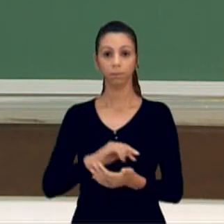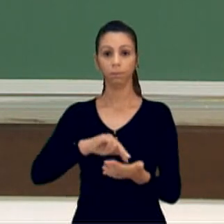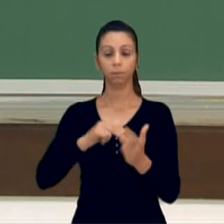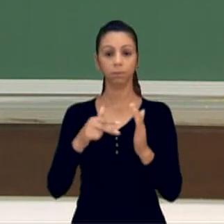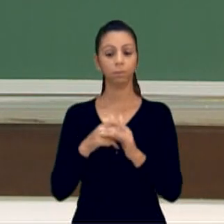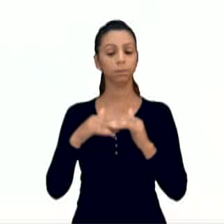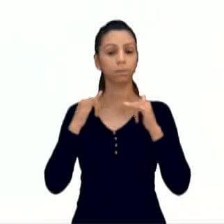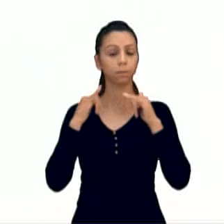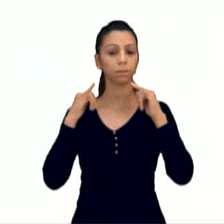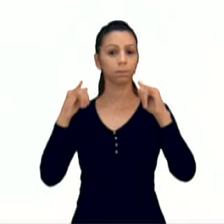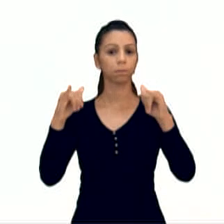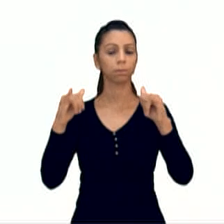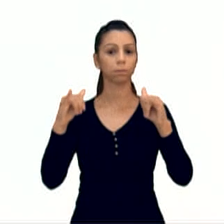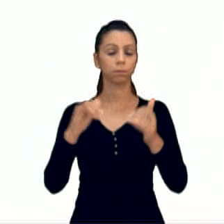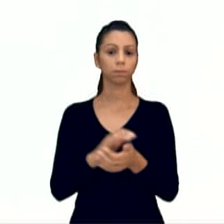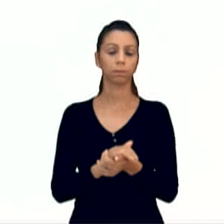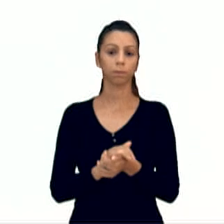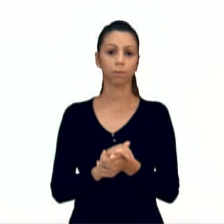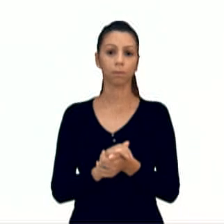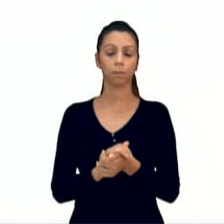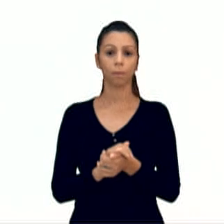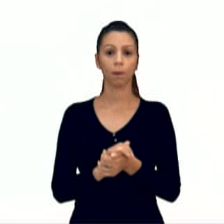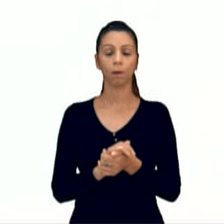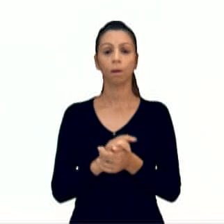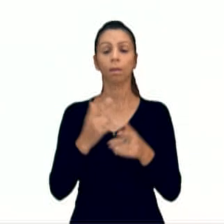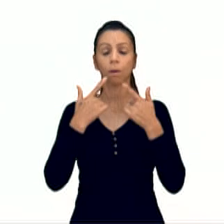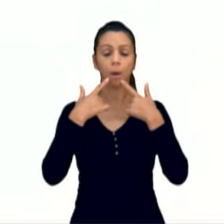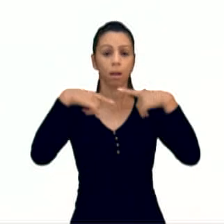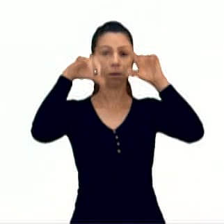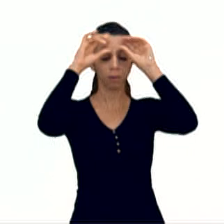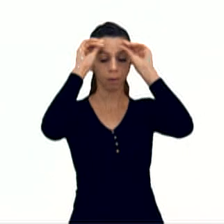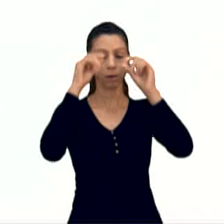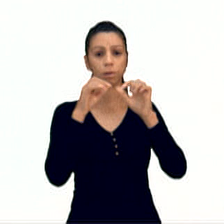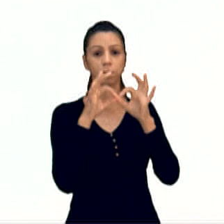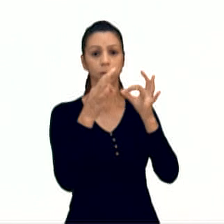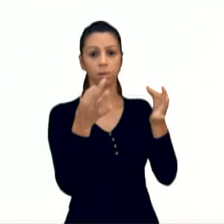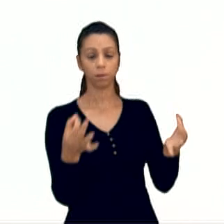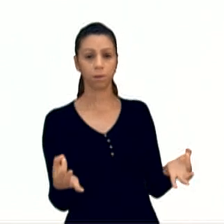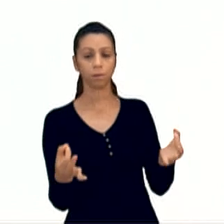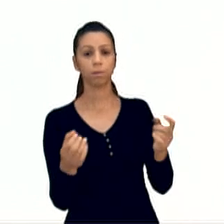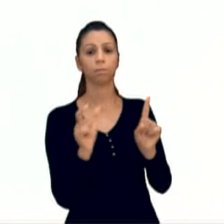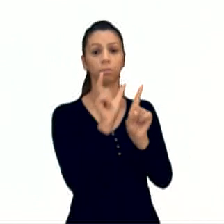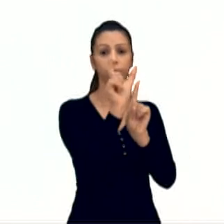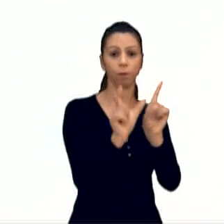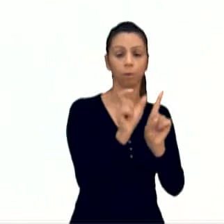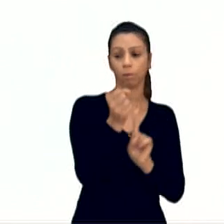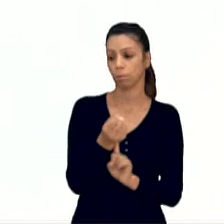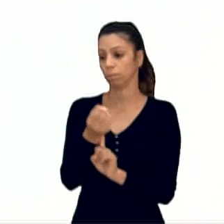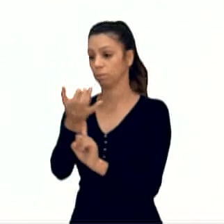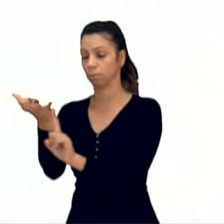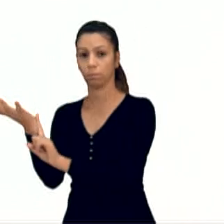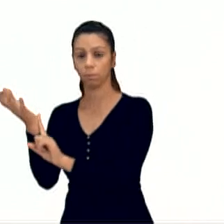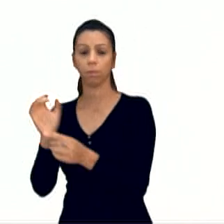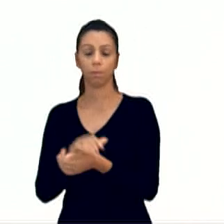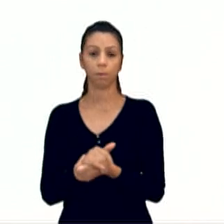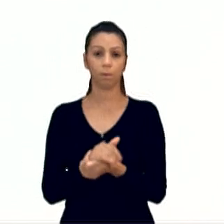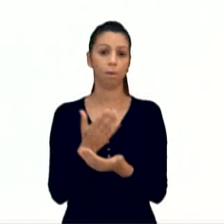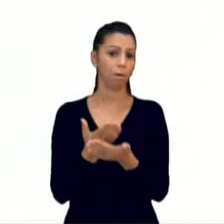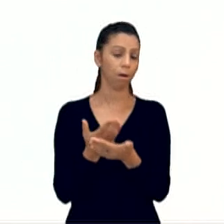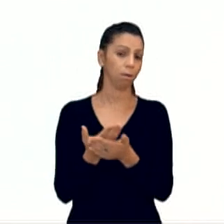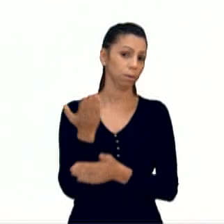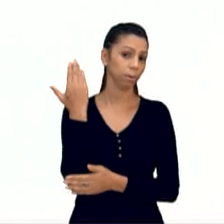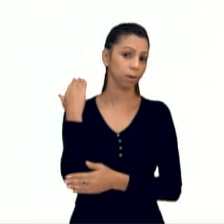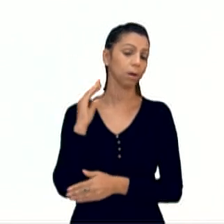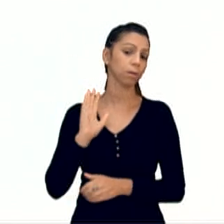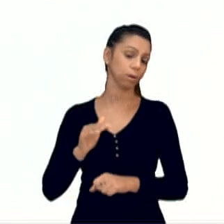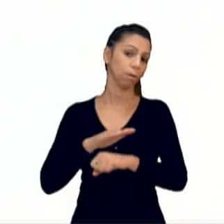publicitário tem? Ele tem uma linguagem simples, tem uma linguagem verbal e não verbal. Em outras aulas o professor já falou para